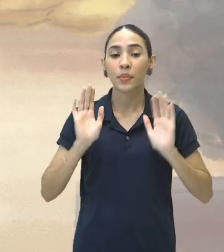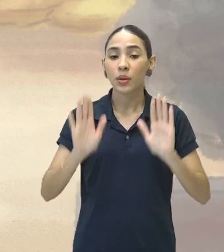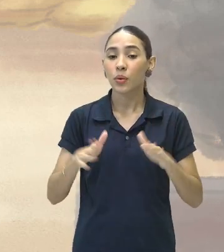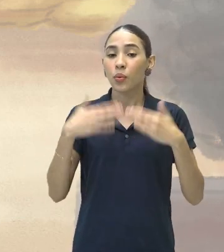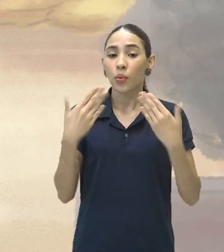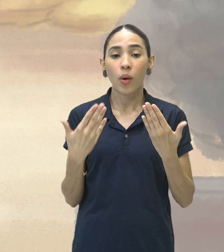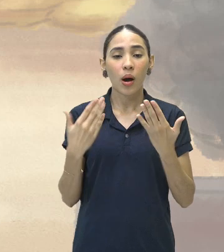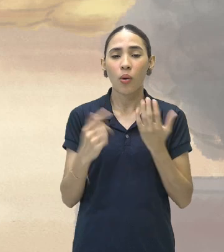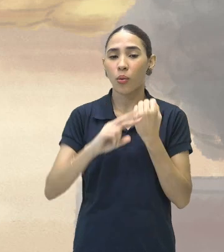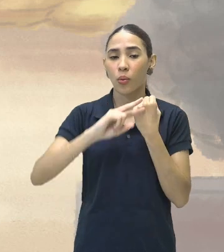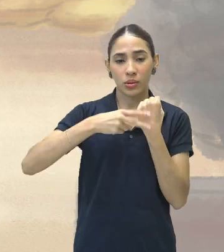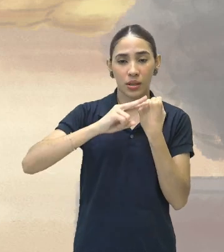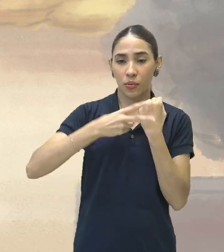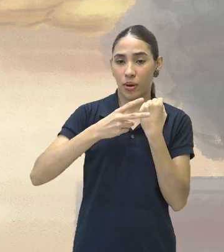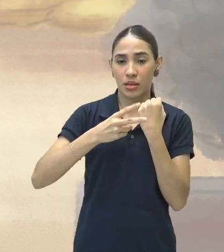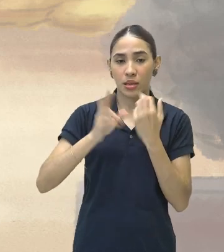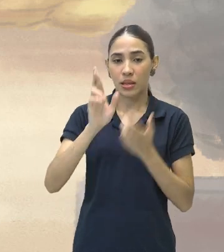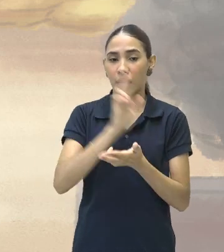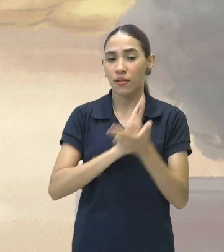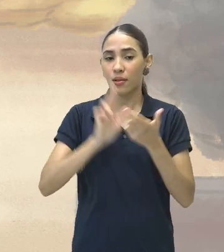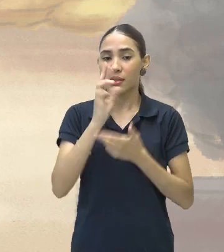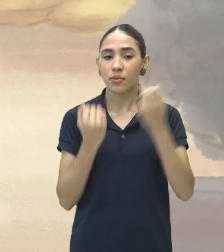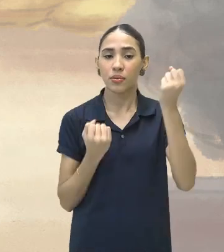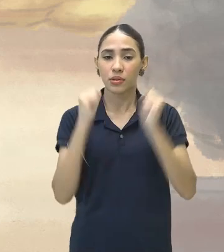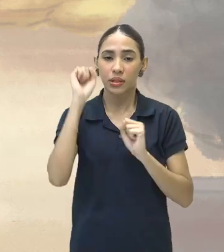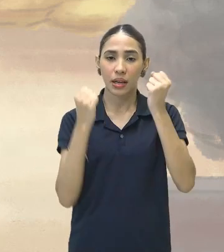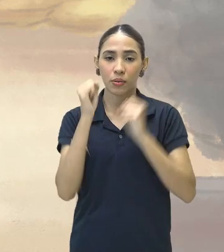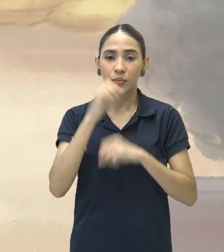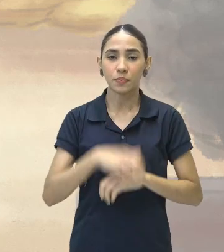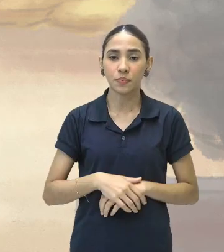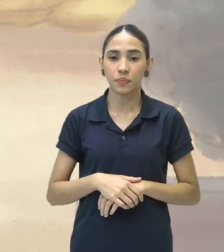as consequências da Revolução Industrial?